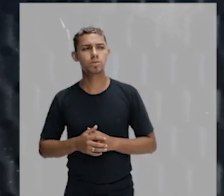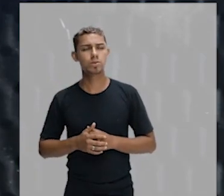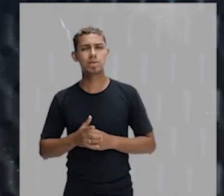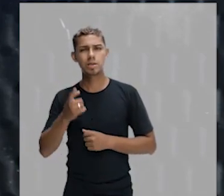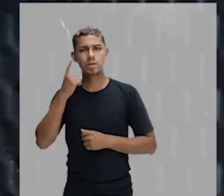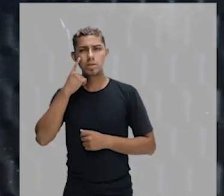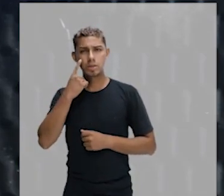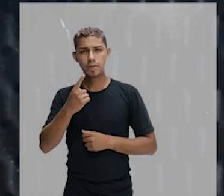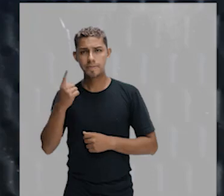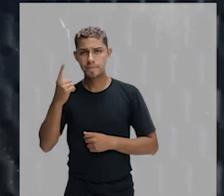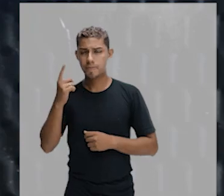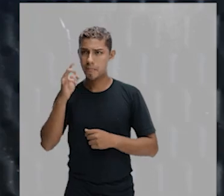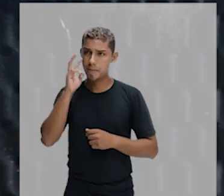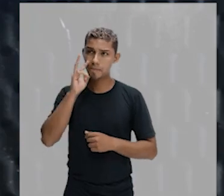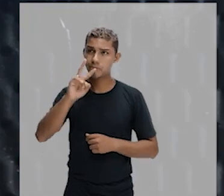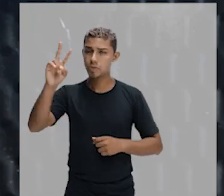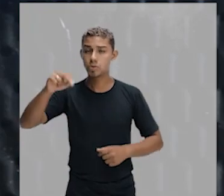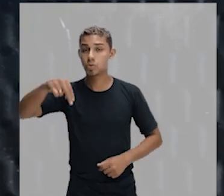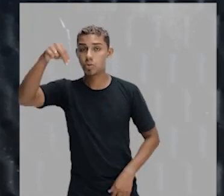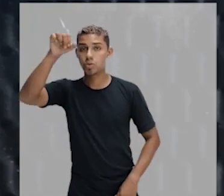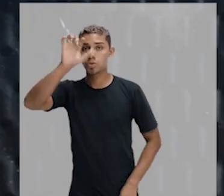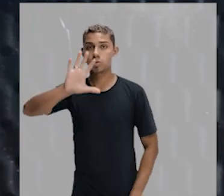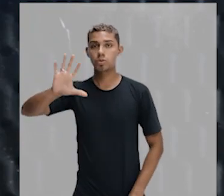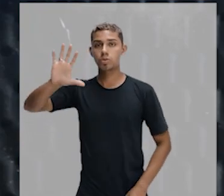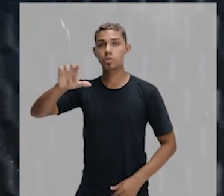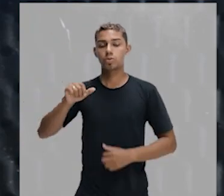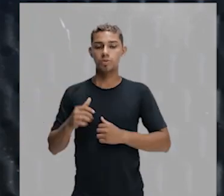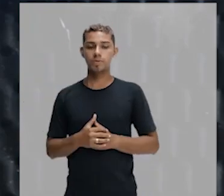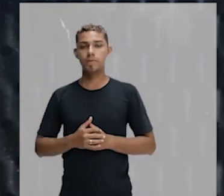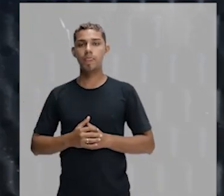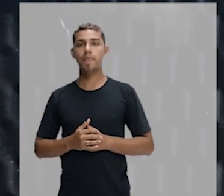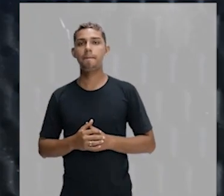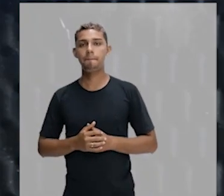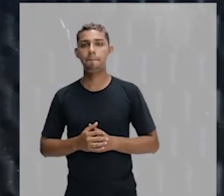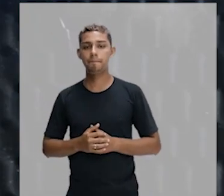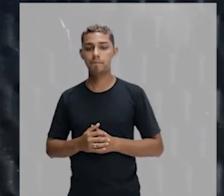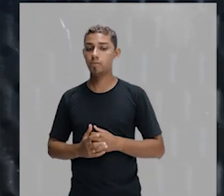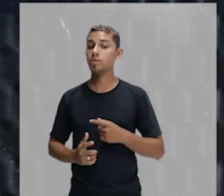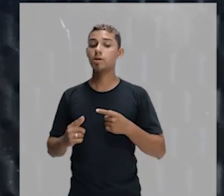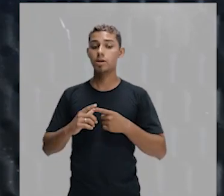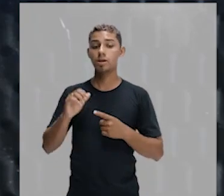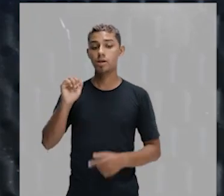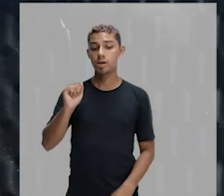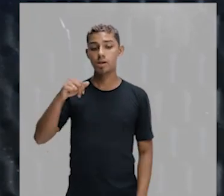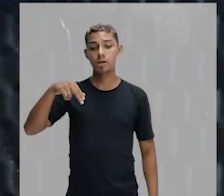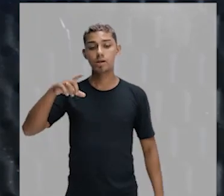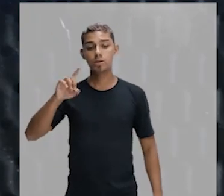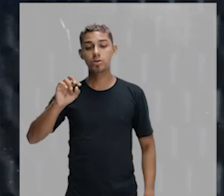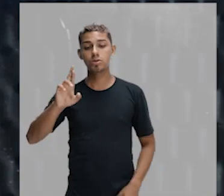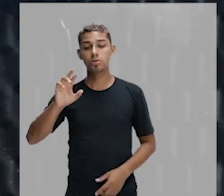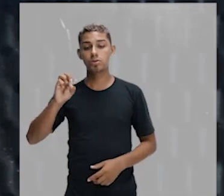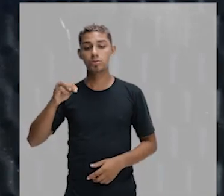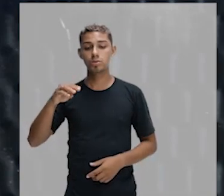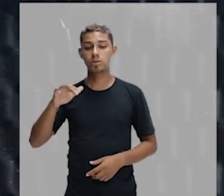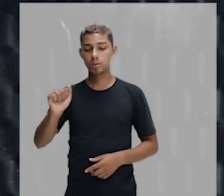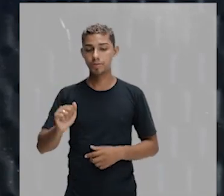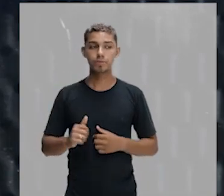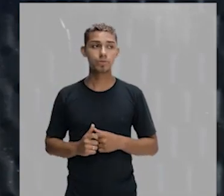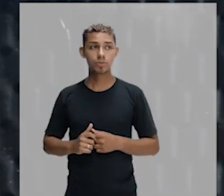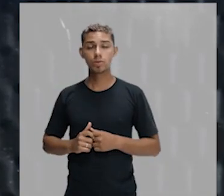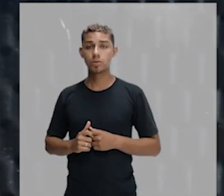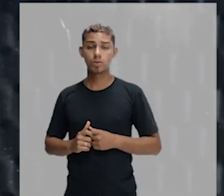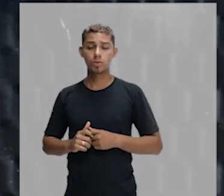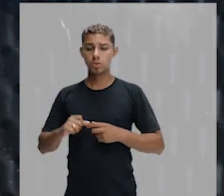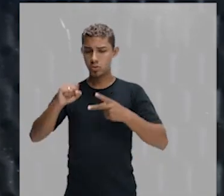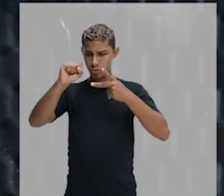ver aí no hemisfério norte, tá ok? A constelação de Andrômeda, a constelação de Pégasus, né? No hemisfério